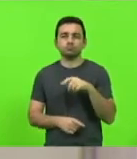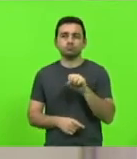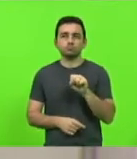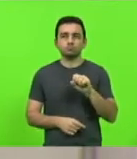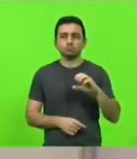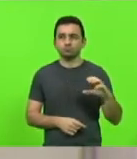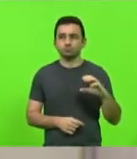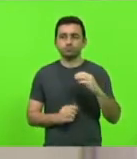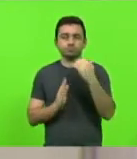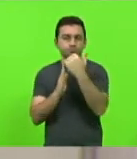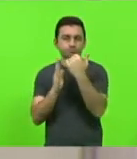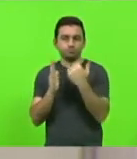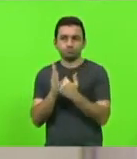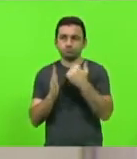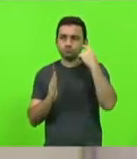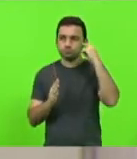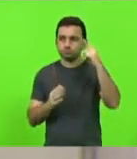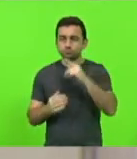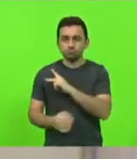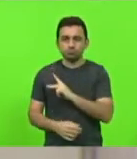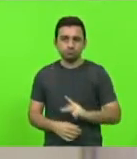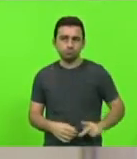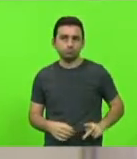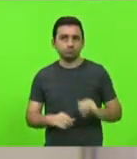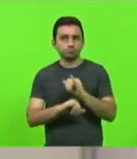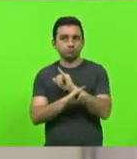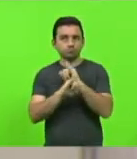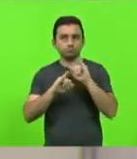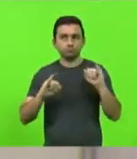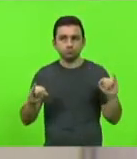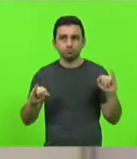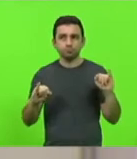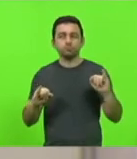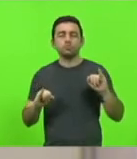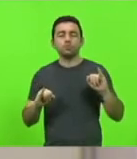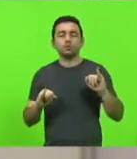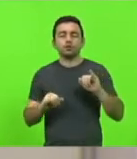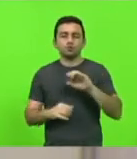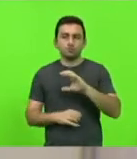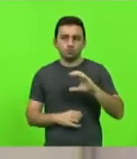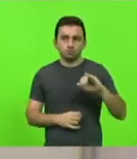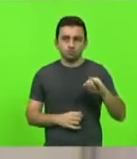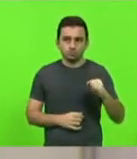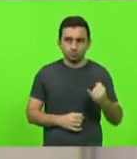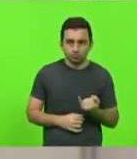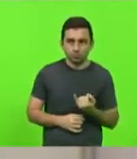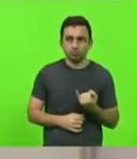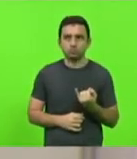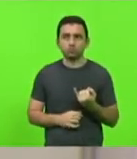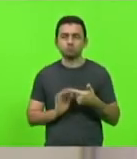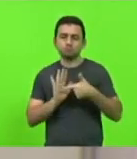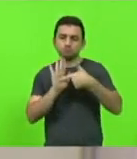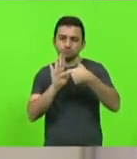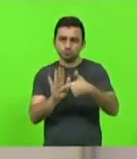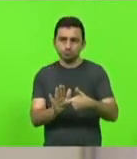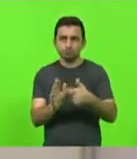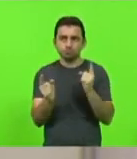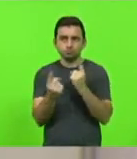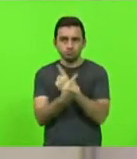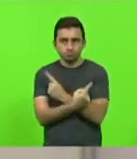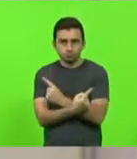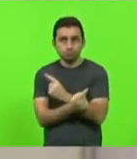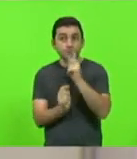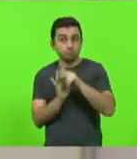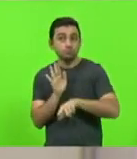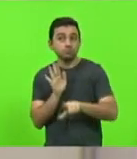dia. O senhor presidente comunicou que a Comissão de Constituição e Justiça apresentou parecer contrário ao